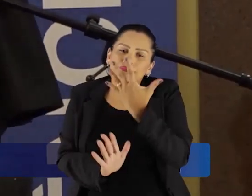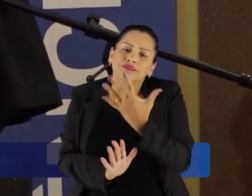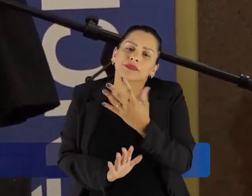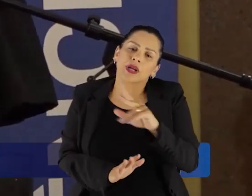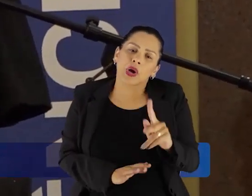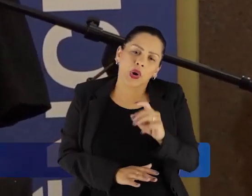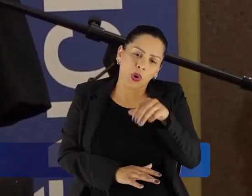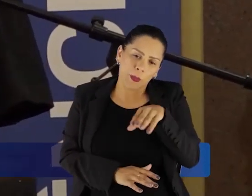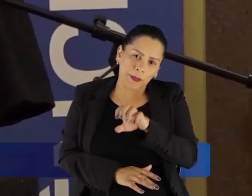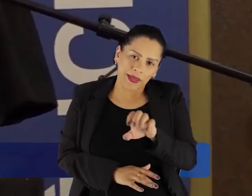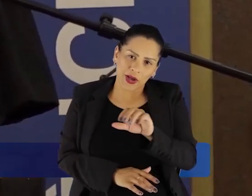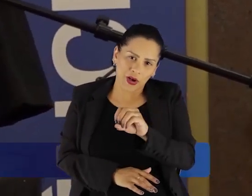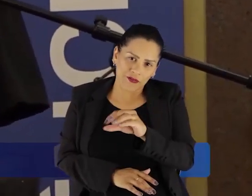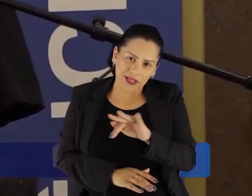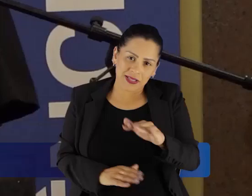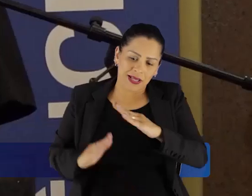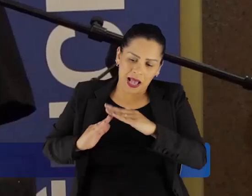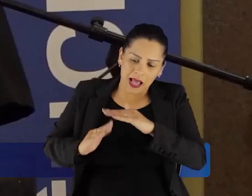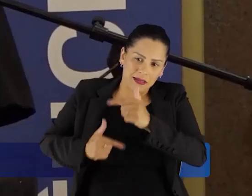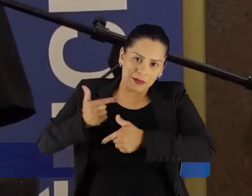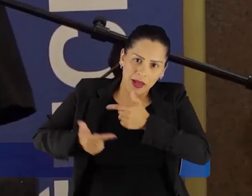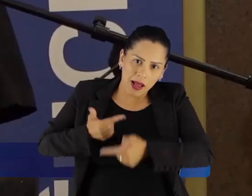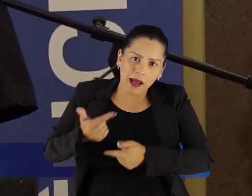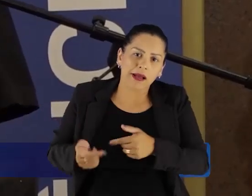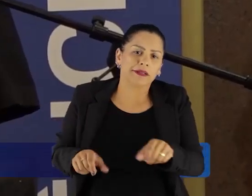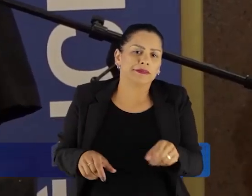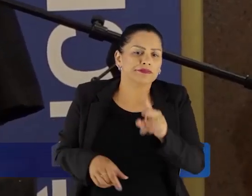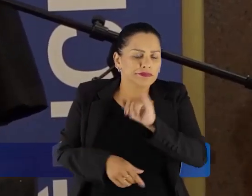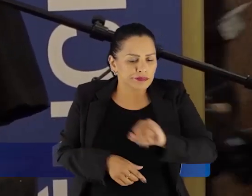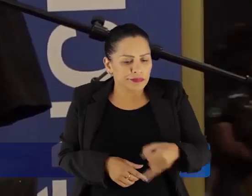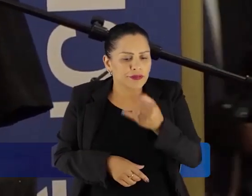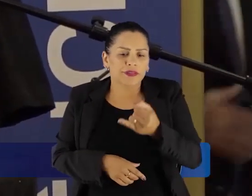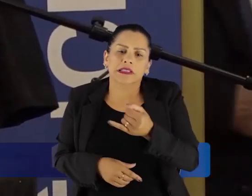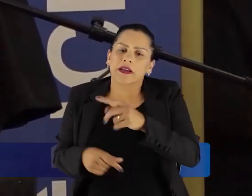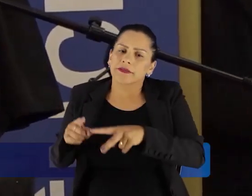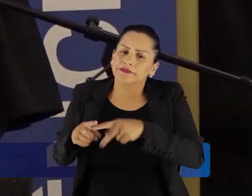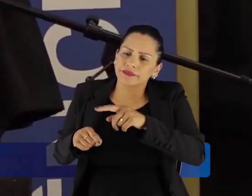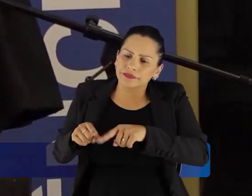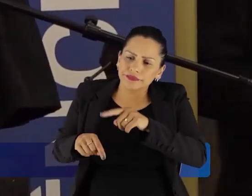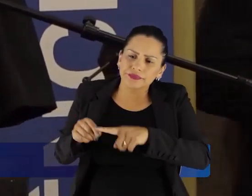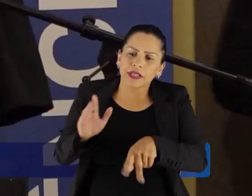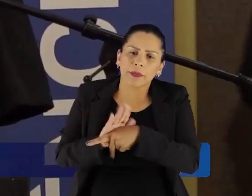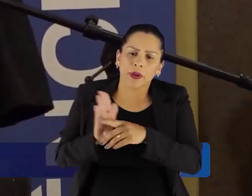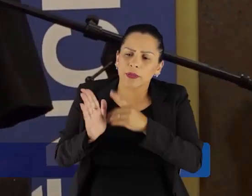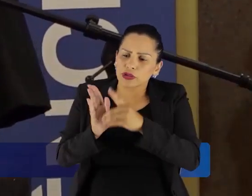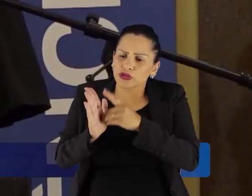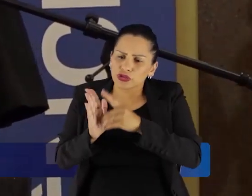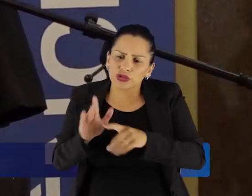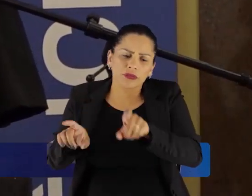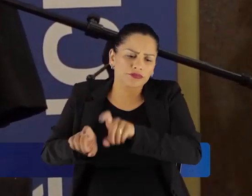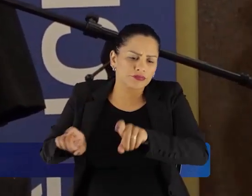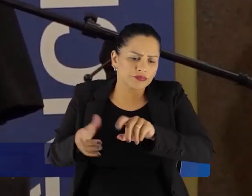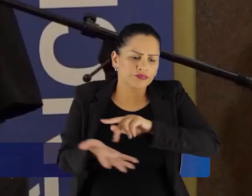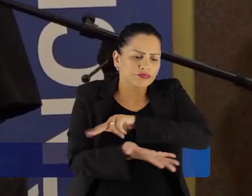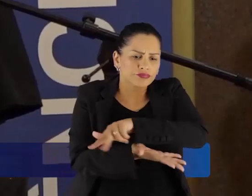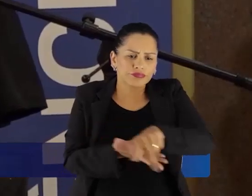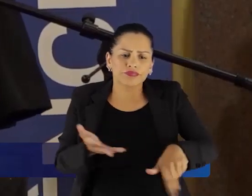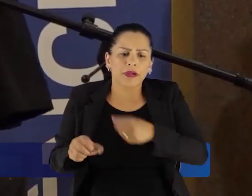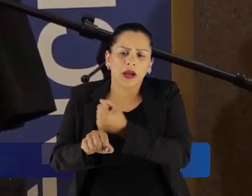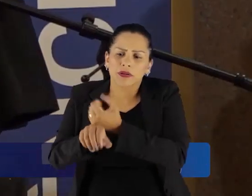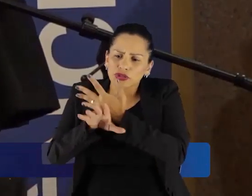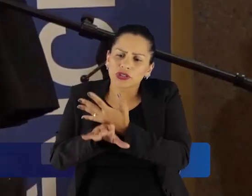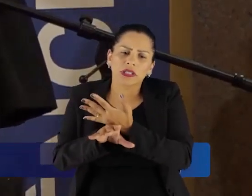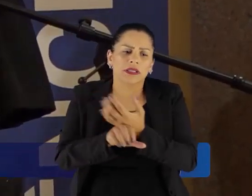à distância Home Office uso de ferramentas digitais para o atendimento aos advogados realizações de audiências sessão de julgamento